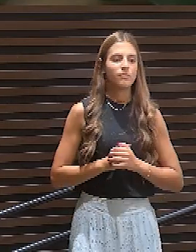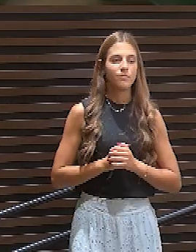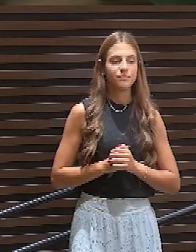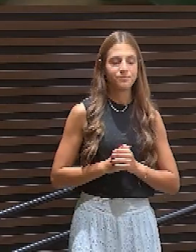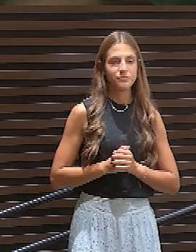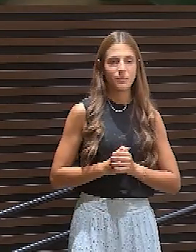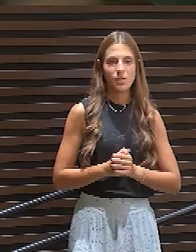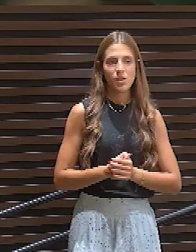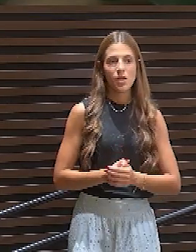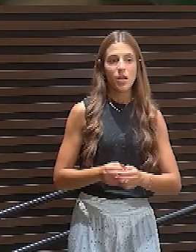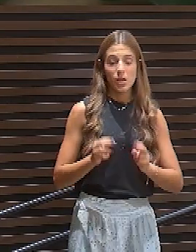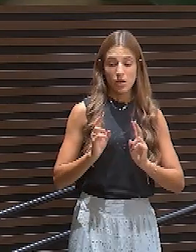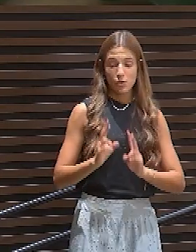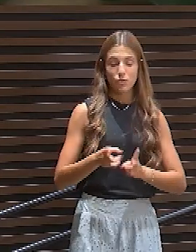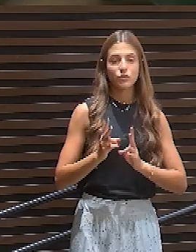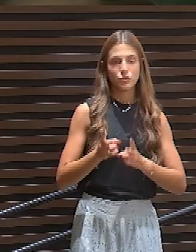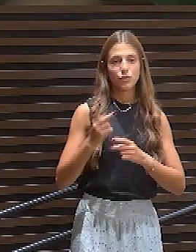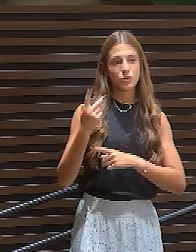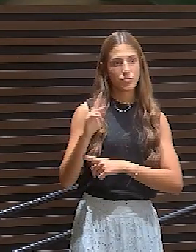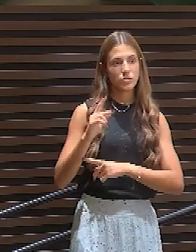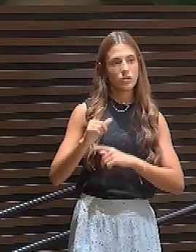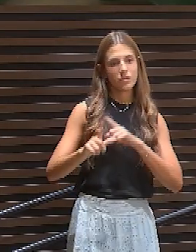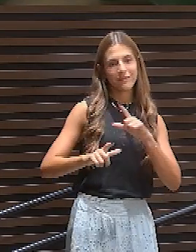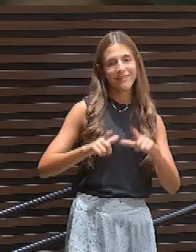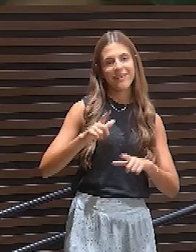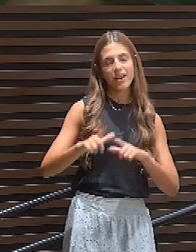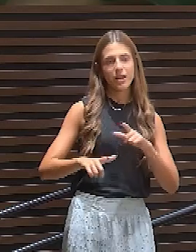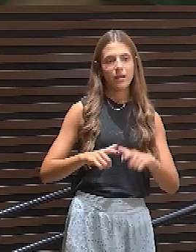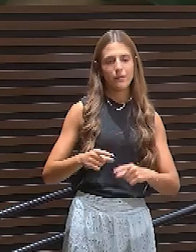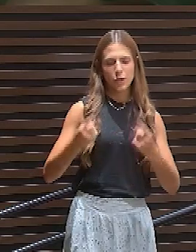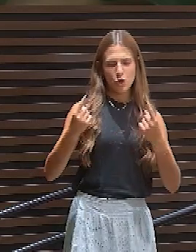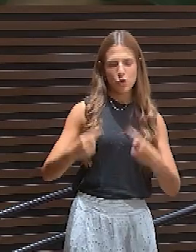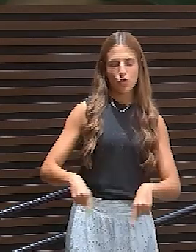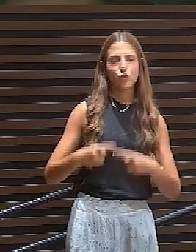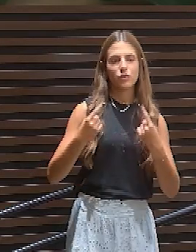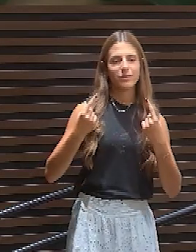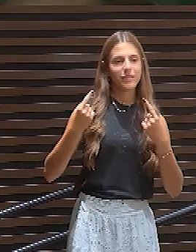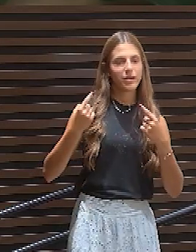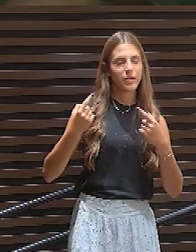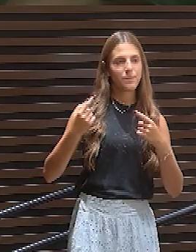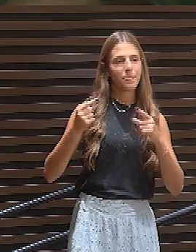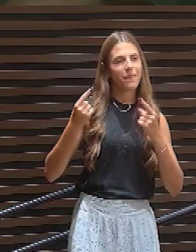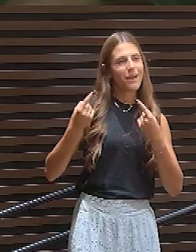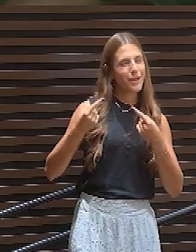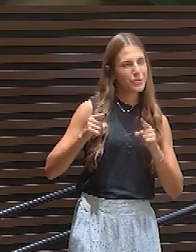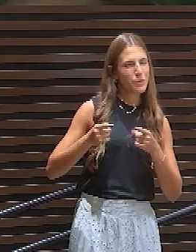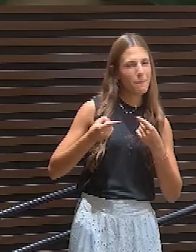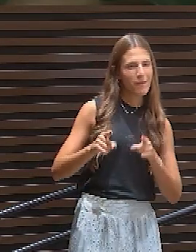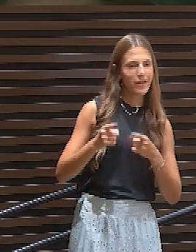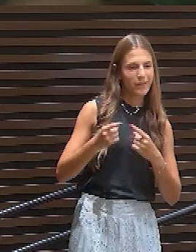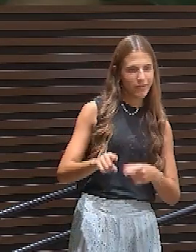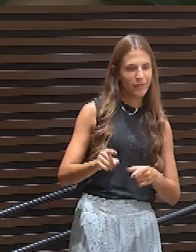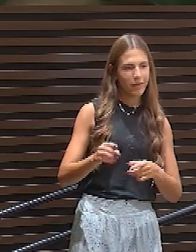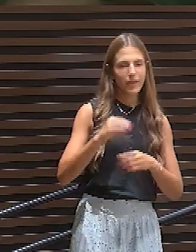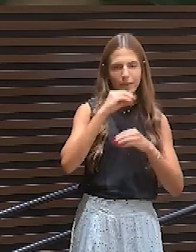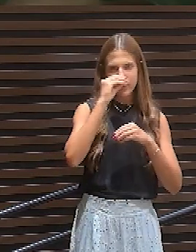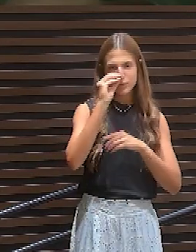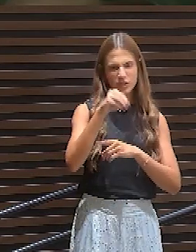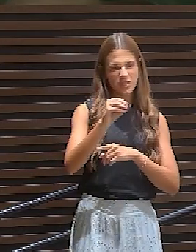Perseverou em sua tarefa, enfrentando a zombaria, o desprezo daqueles ao seu redor.